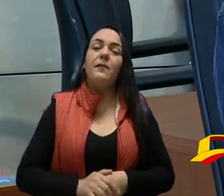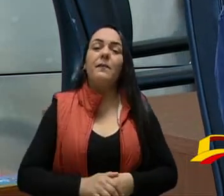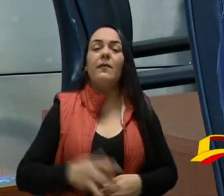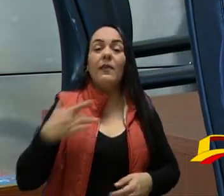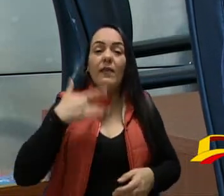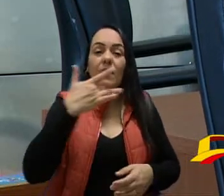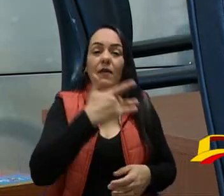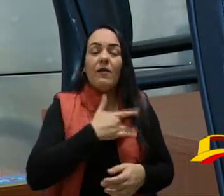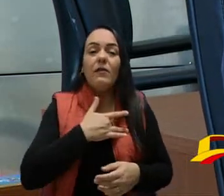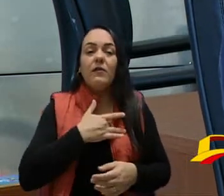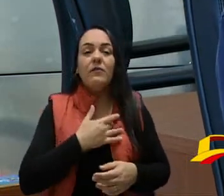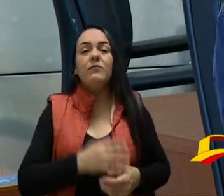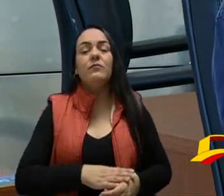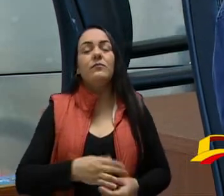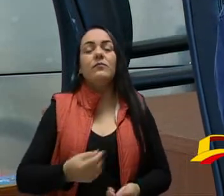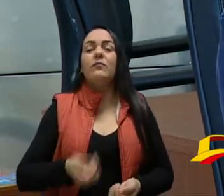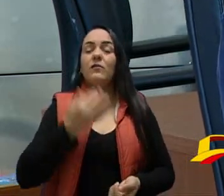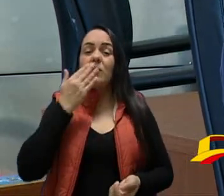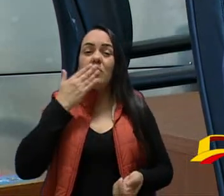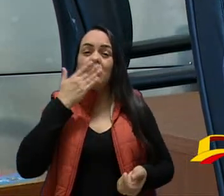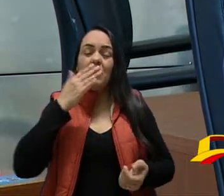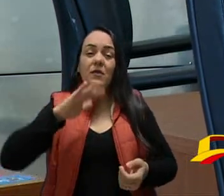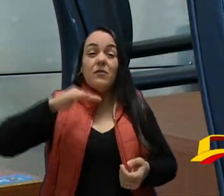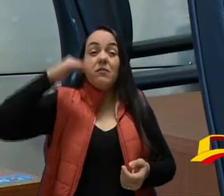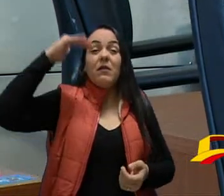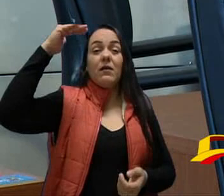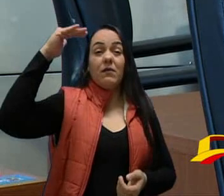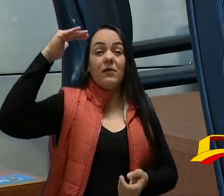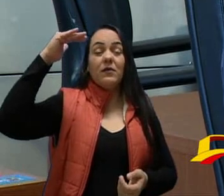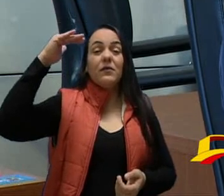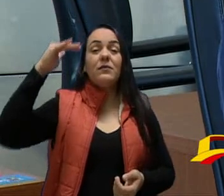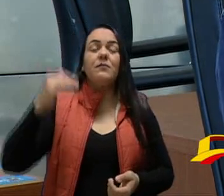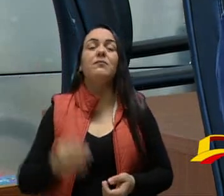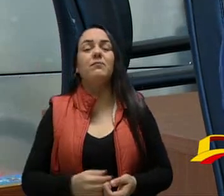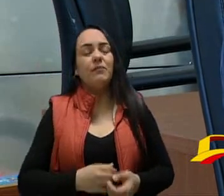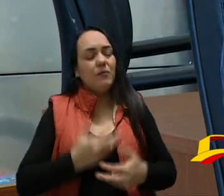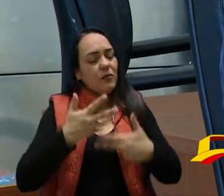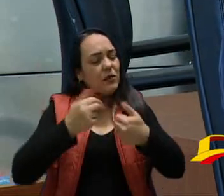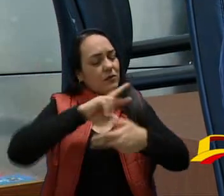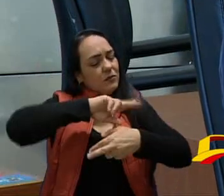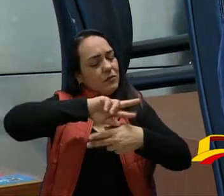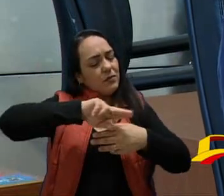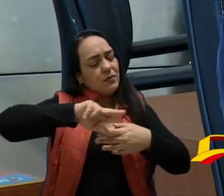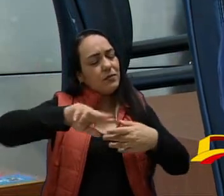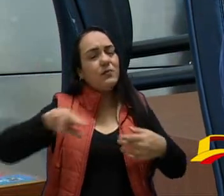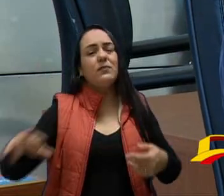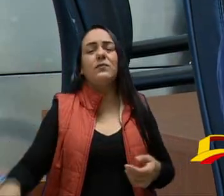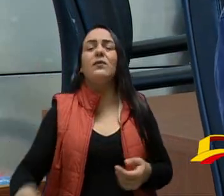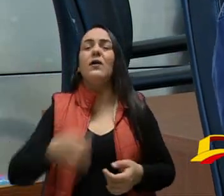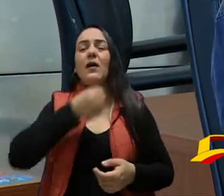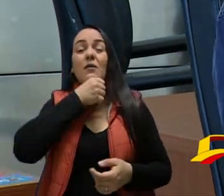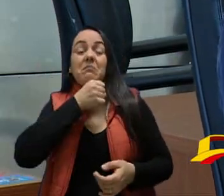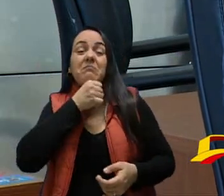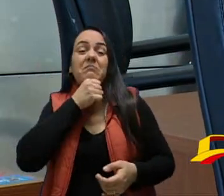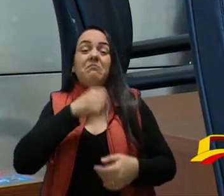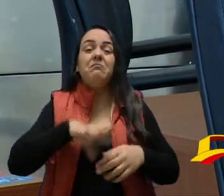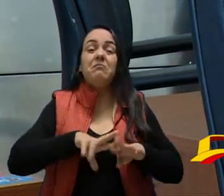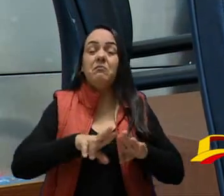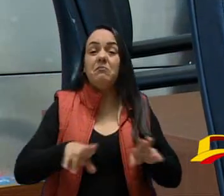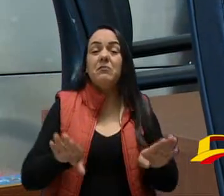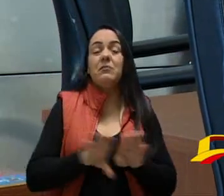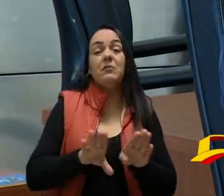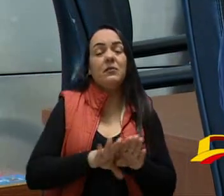pessoas que têm que são diabetes obs utilizar todos os casos que tem idade e tal tudo isso